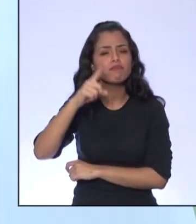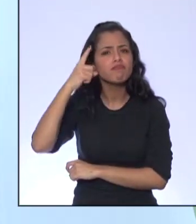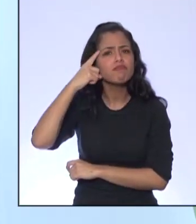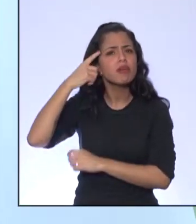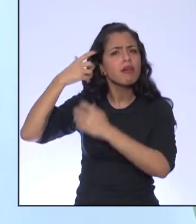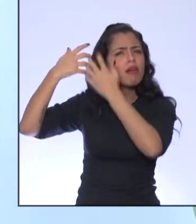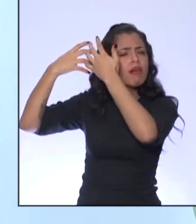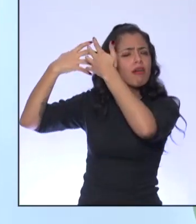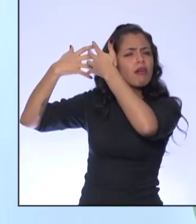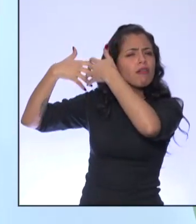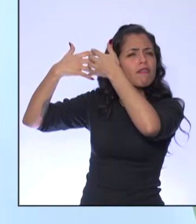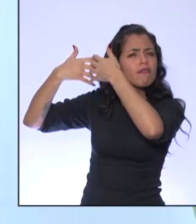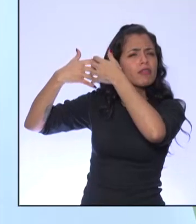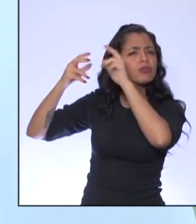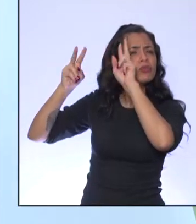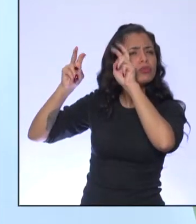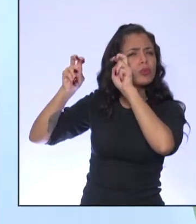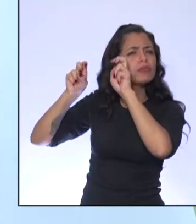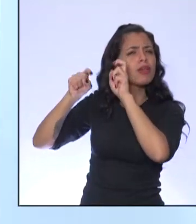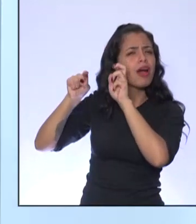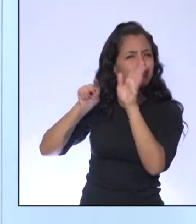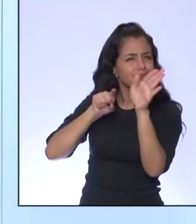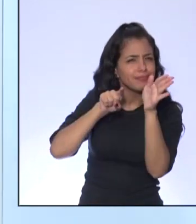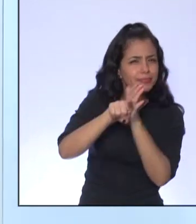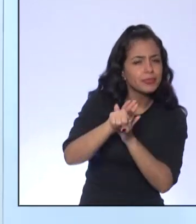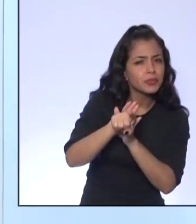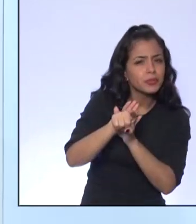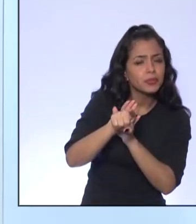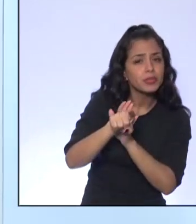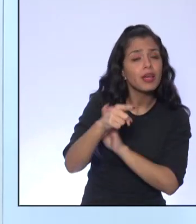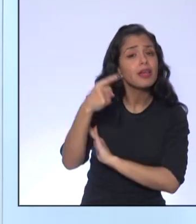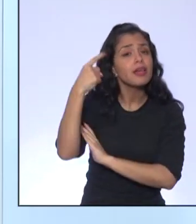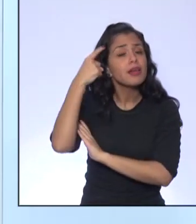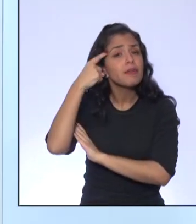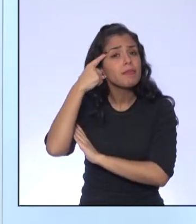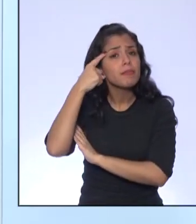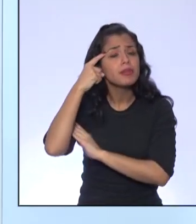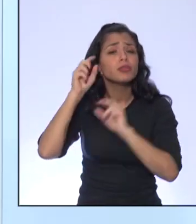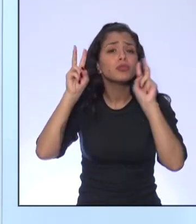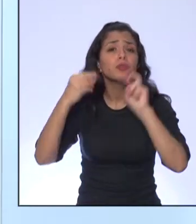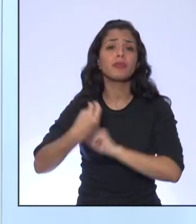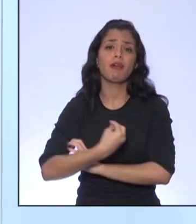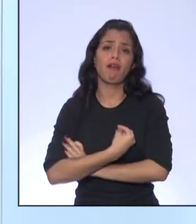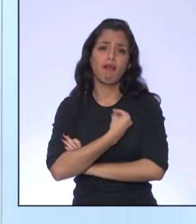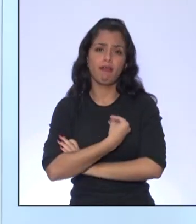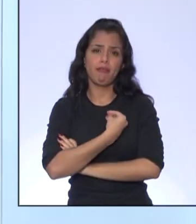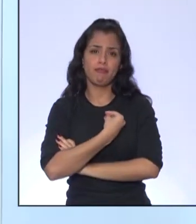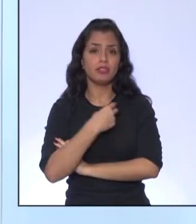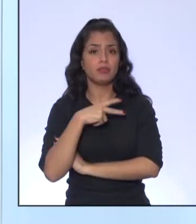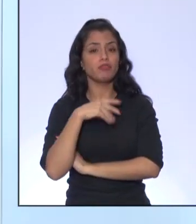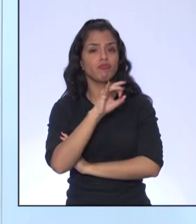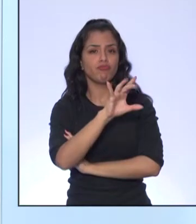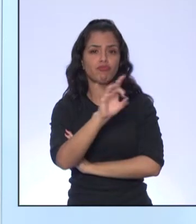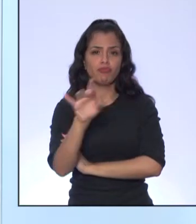perguntas e pensassem um pouquinho na vida de vocês, em tudo que vocês